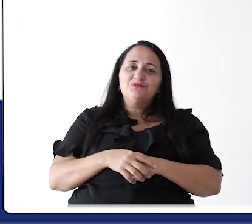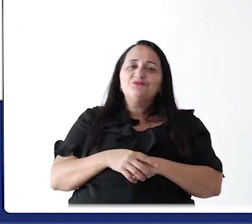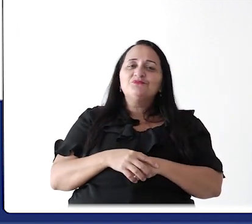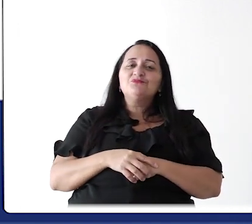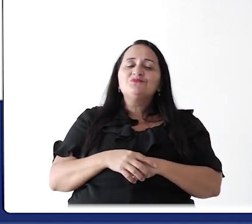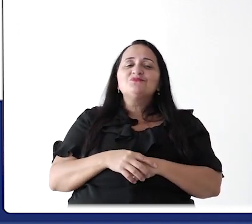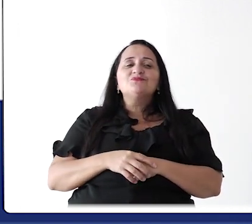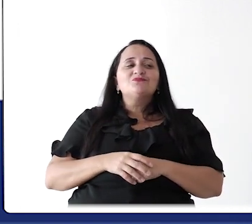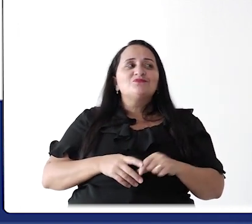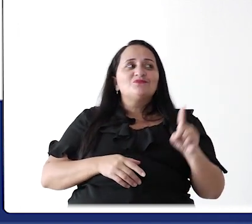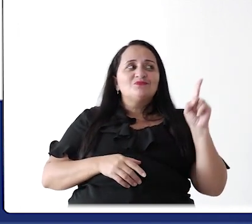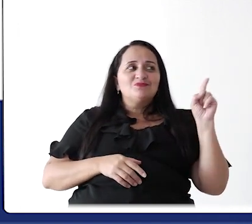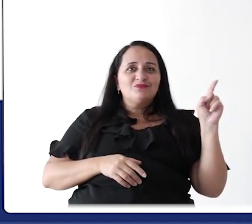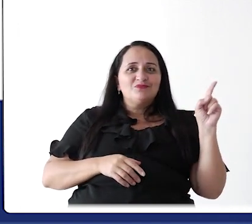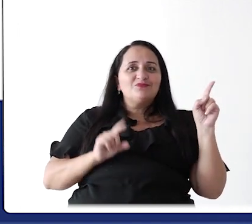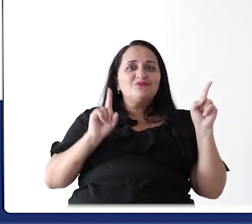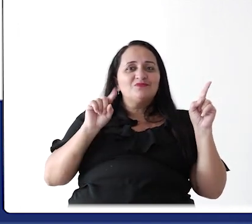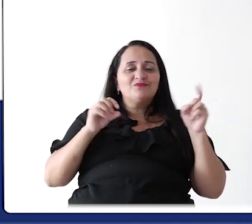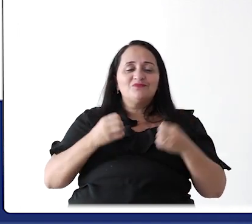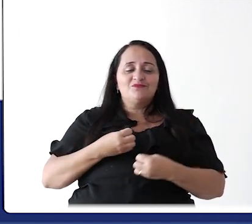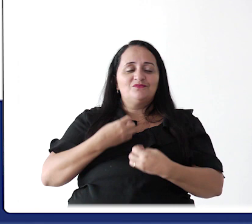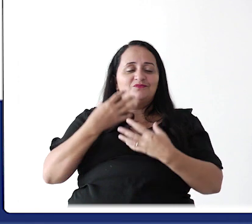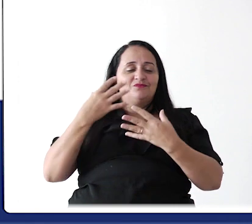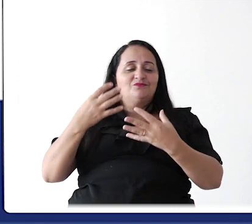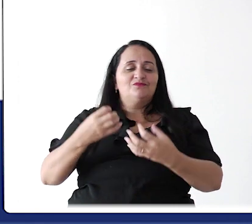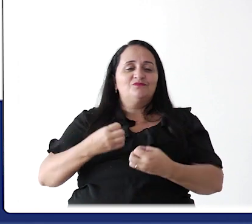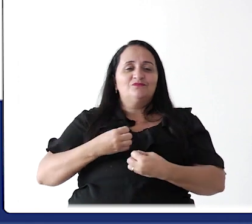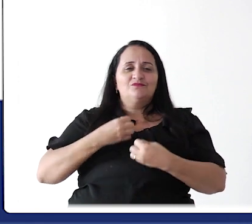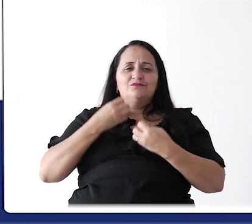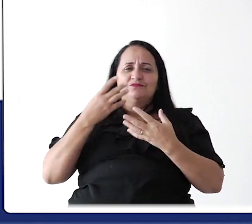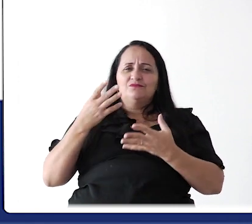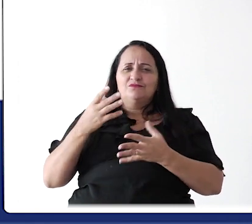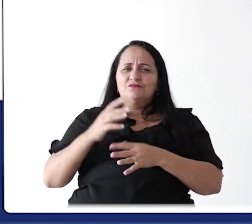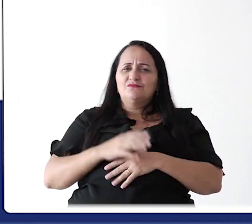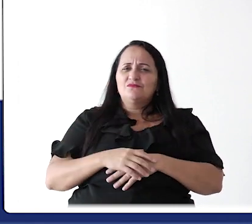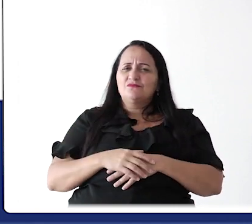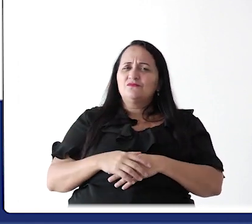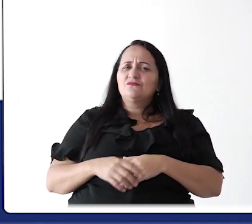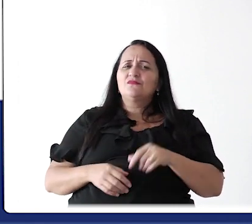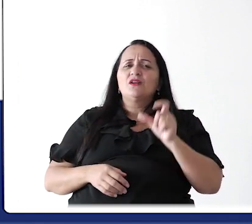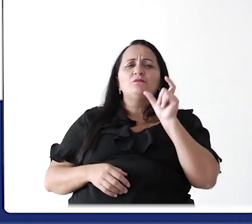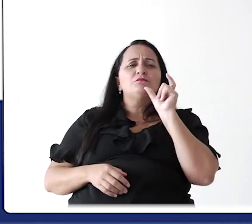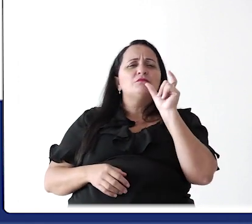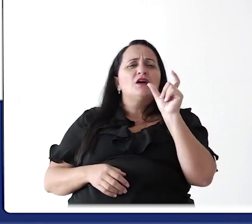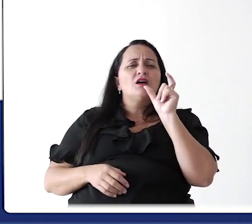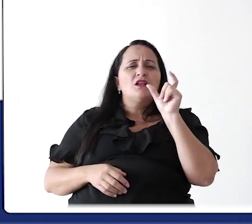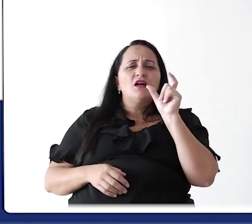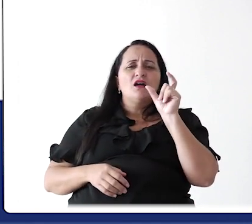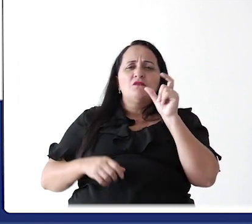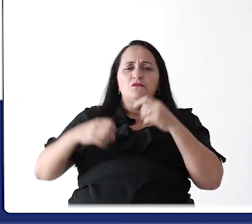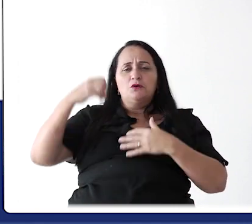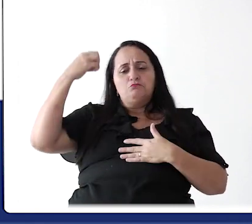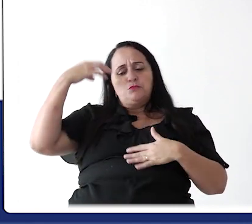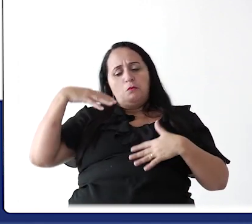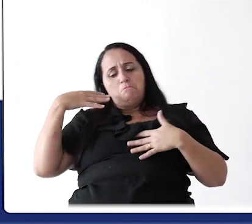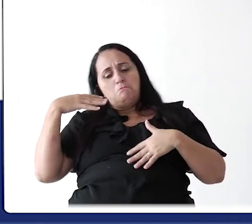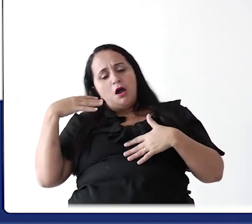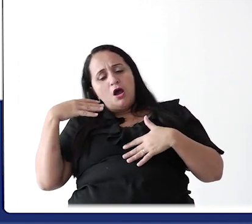desse texto, essa poesia, seja em banho ou no quintal, a expressão